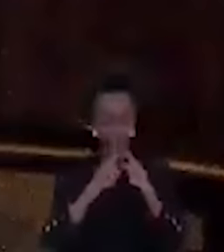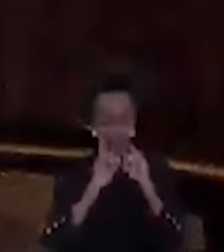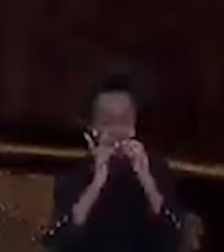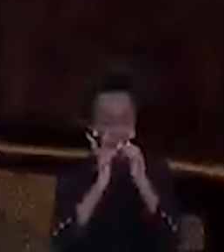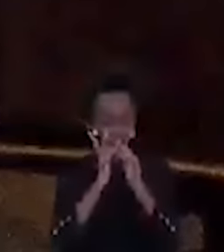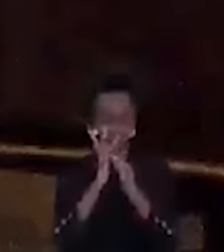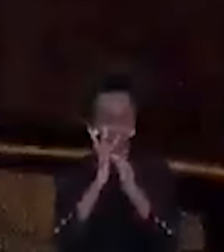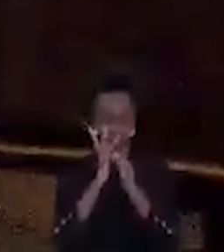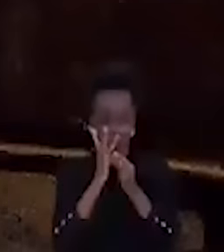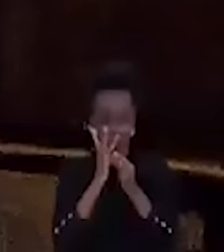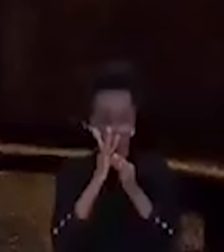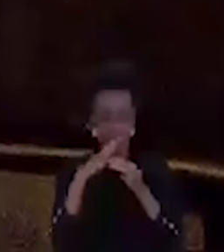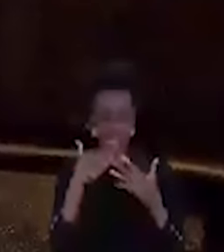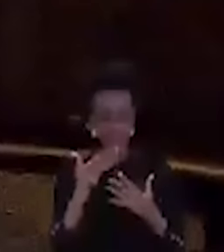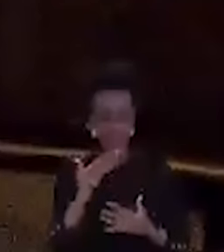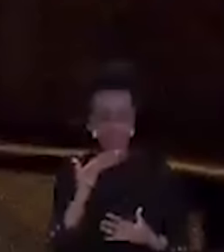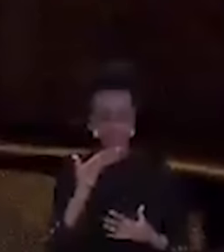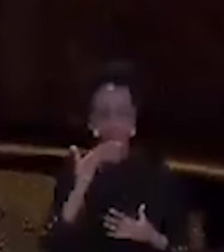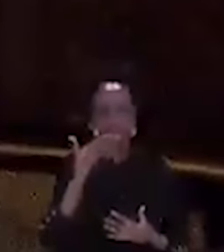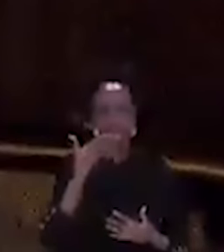Levante a sua cabeça, meu amigo, minha amiga.